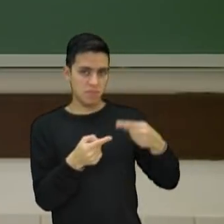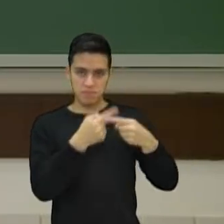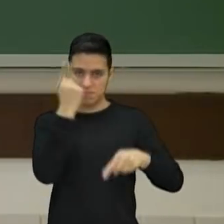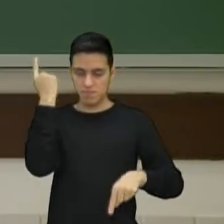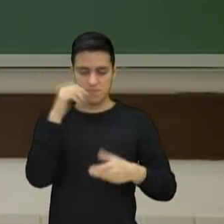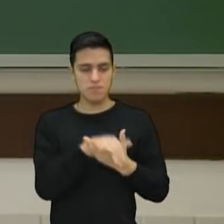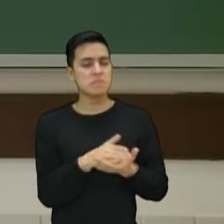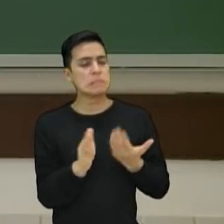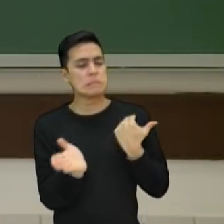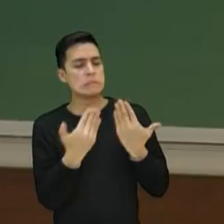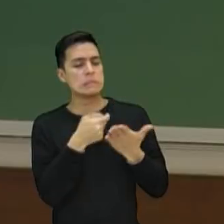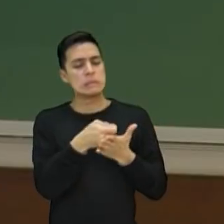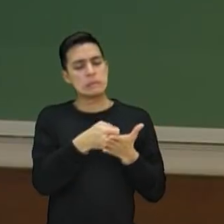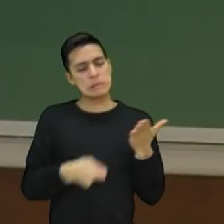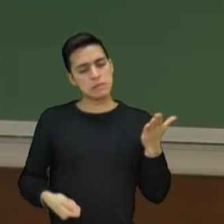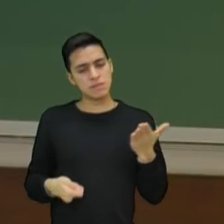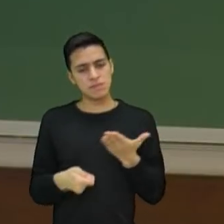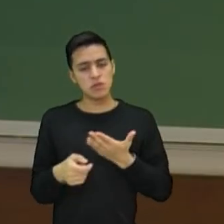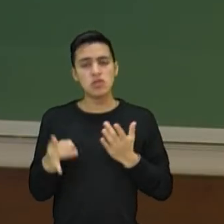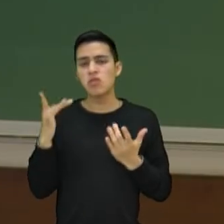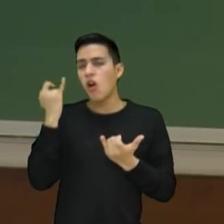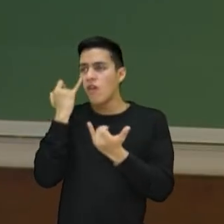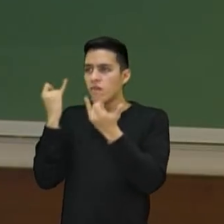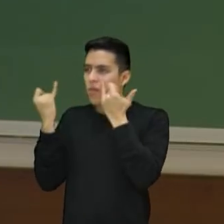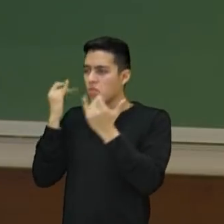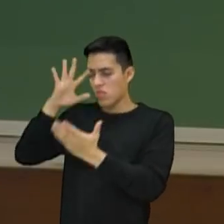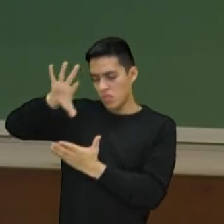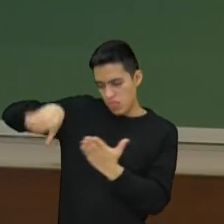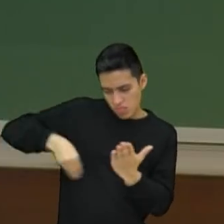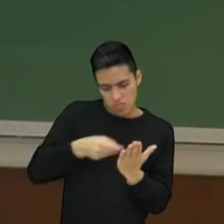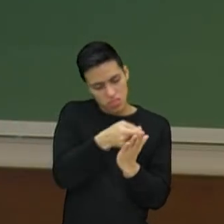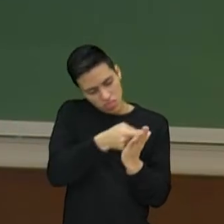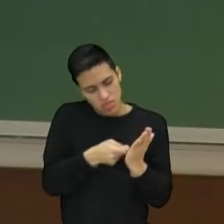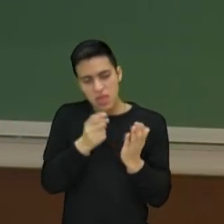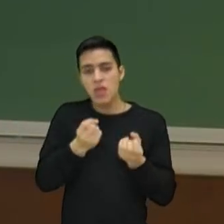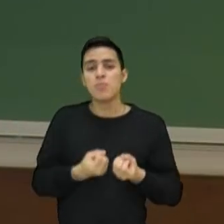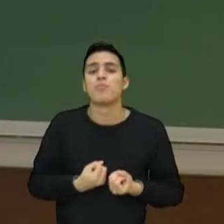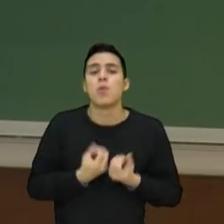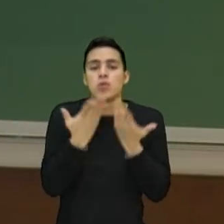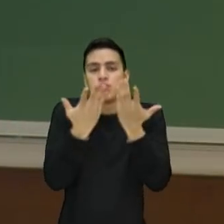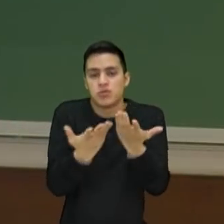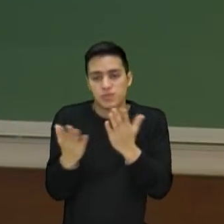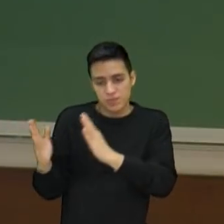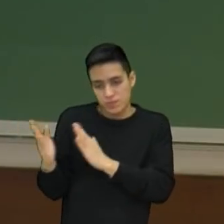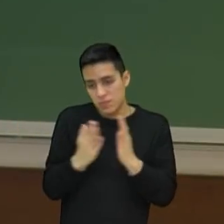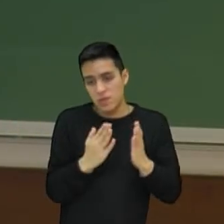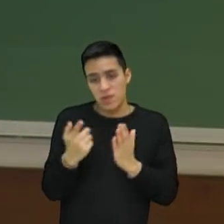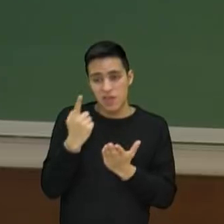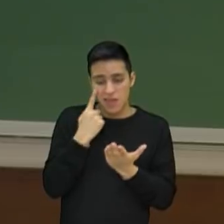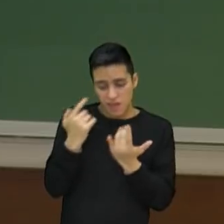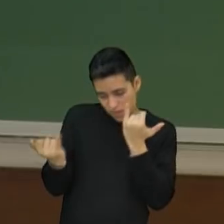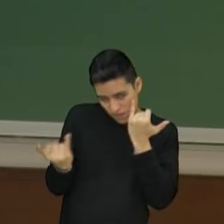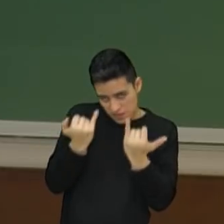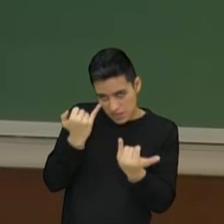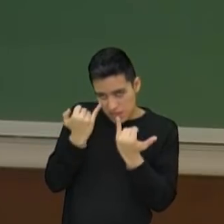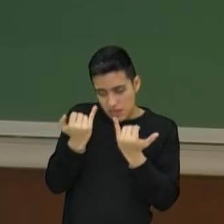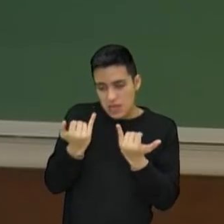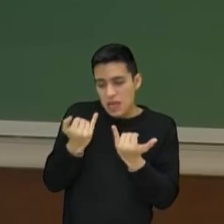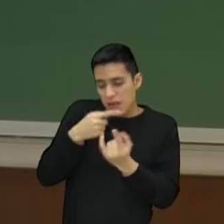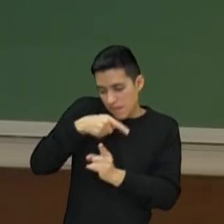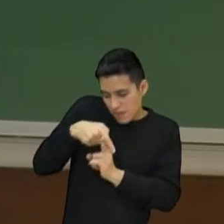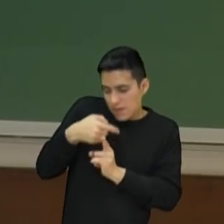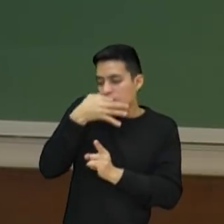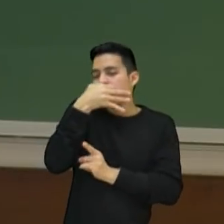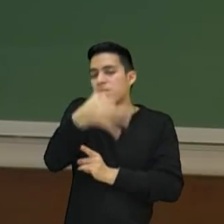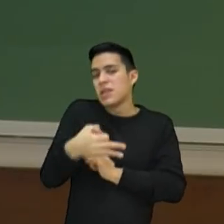alguém, você pode apenas transferir uma informação, esse texto vai ser expositivo. Se você transferir uma informação de forma opinativa,